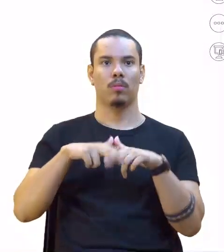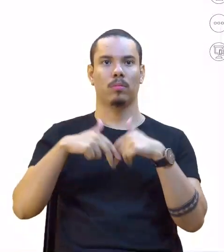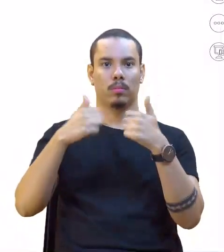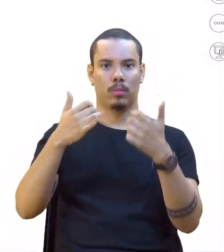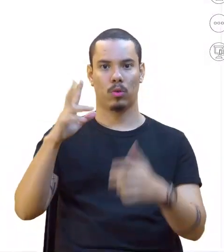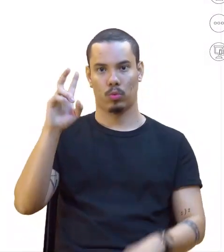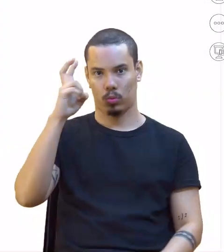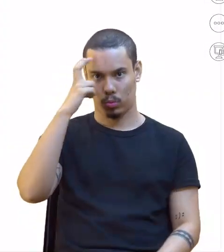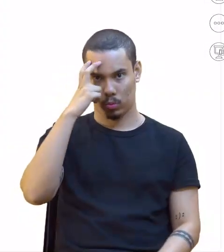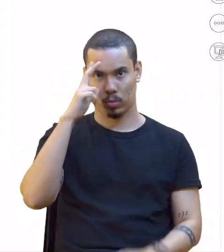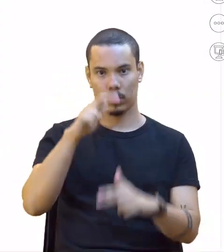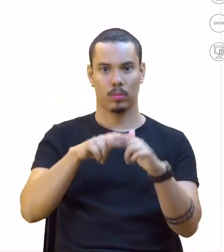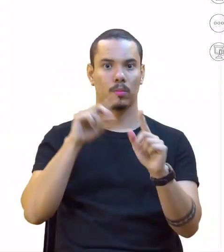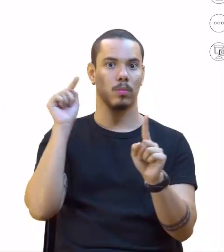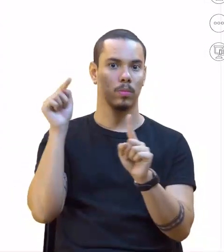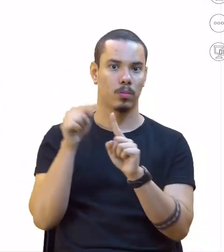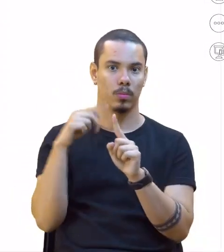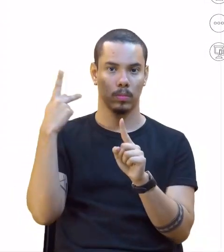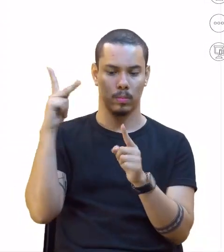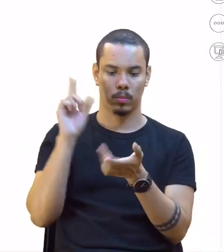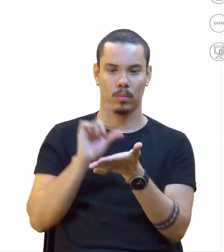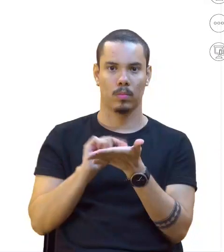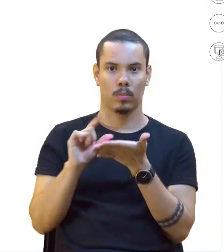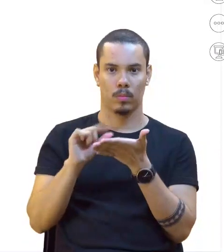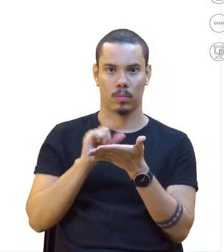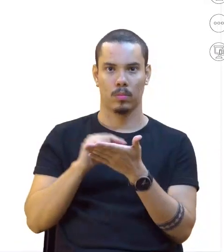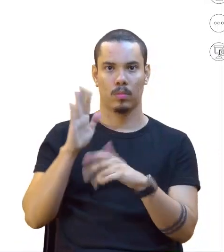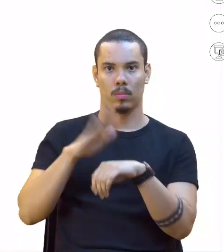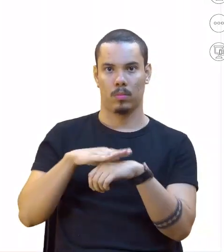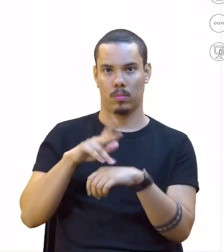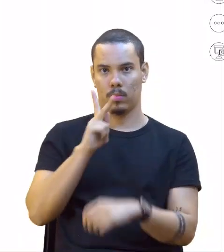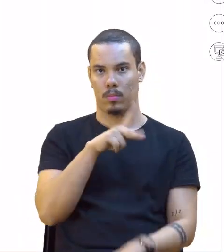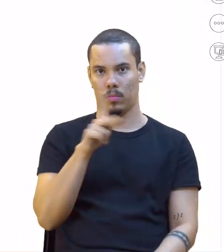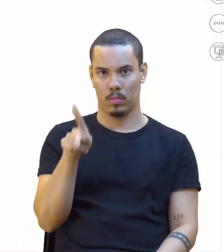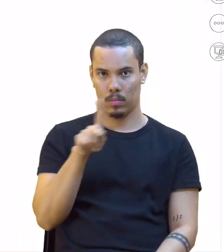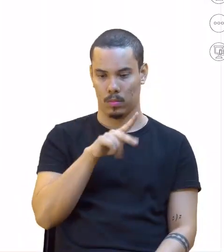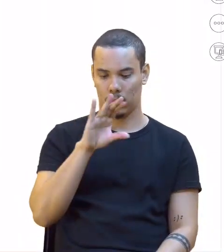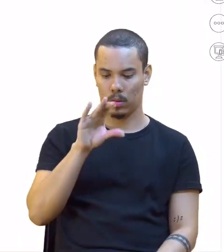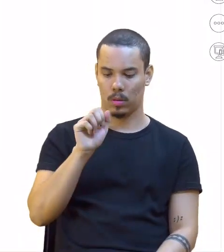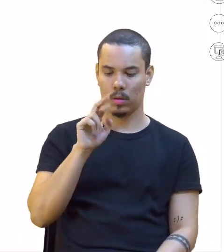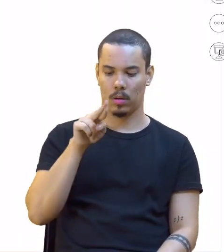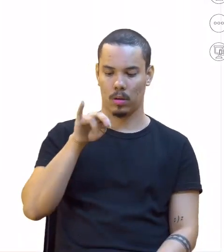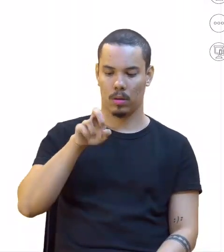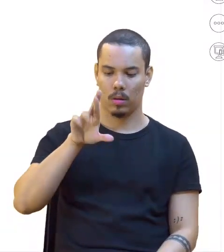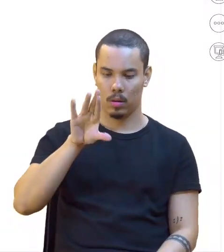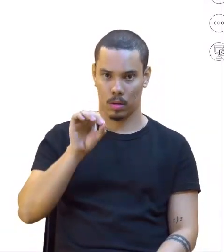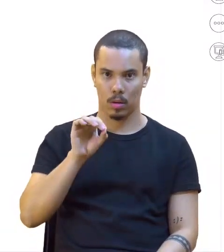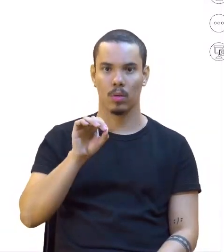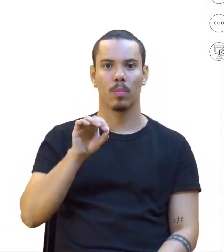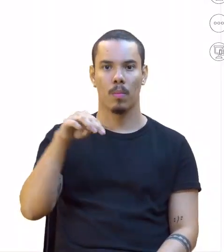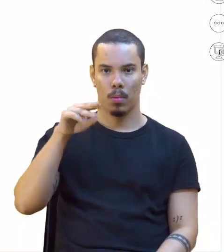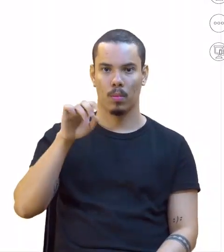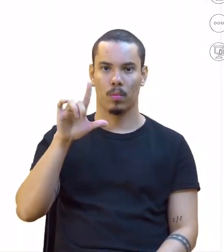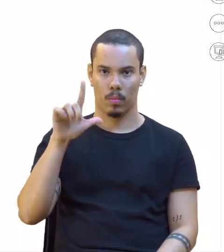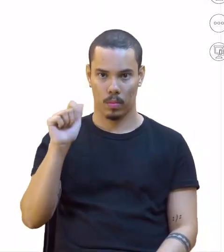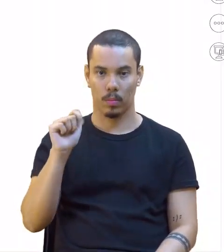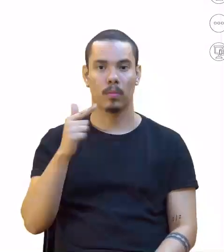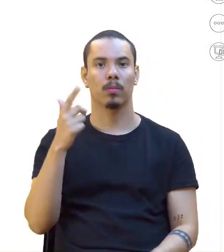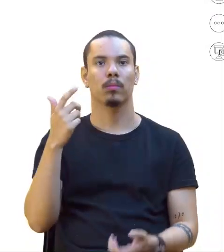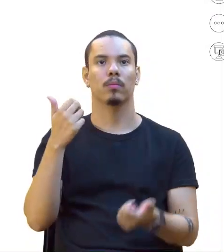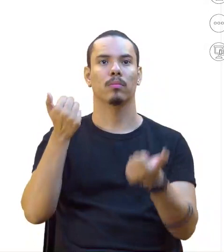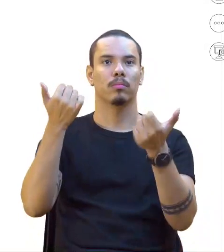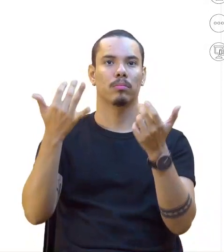o objetivo desse artigo da professora Manuela Carneiro da Cunha é mostrar que a cultura com aspas e cultura sem aspas